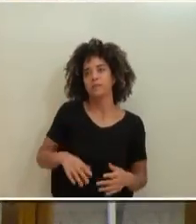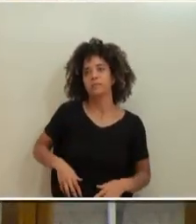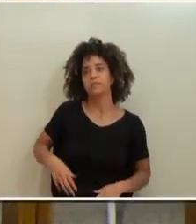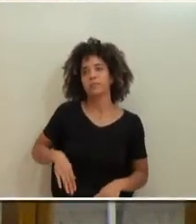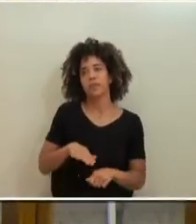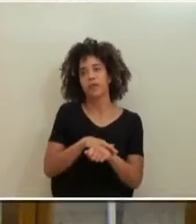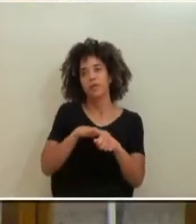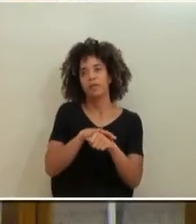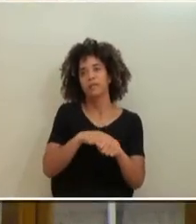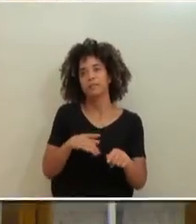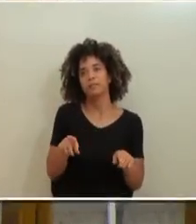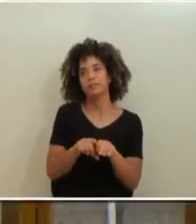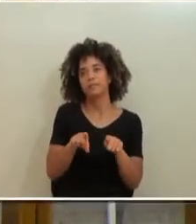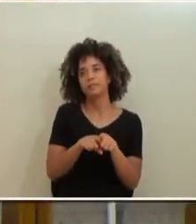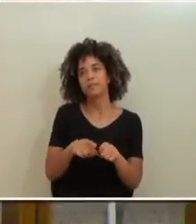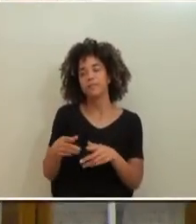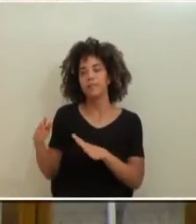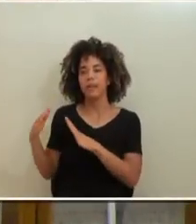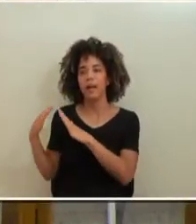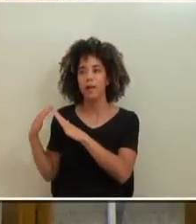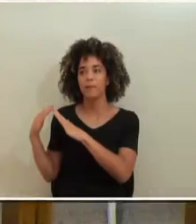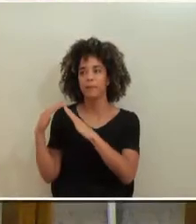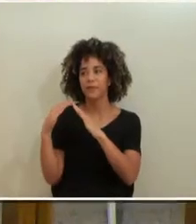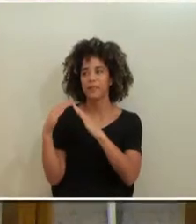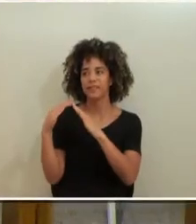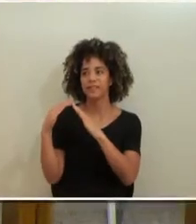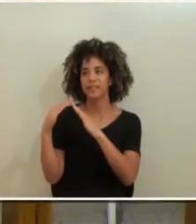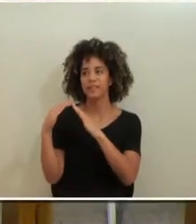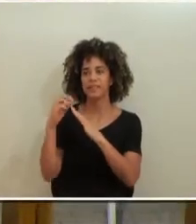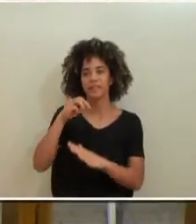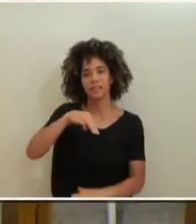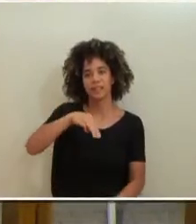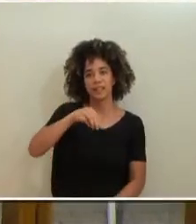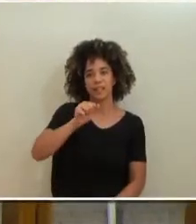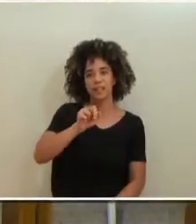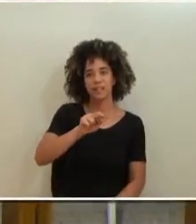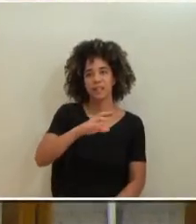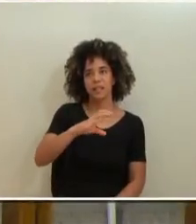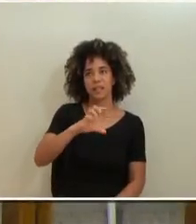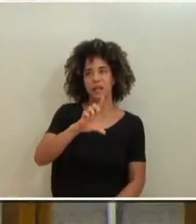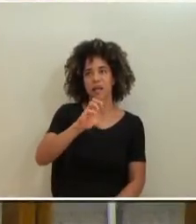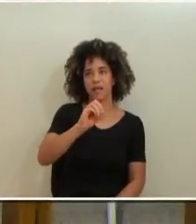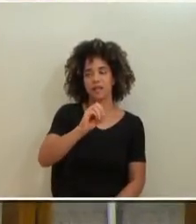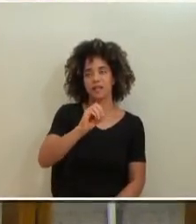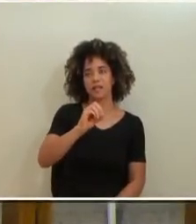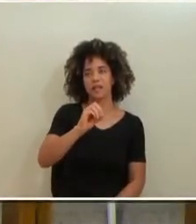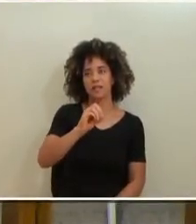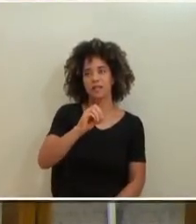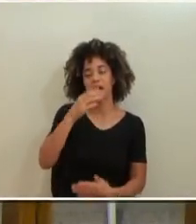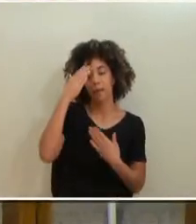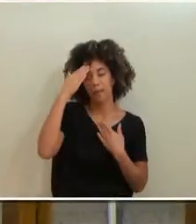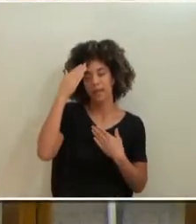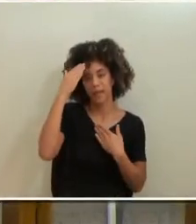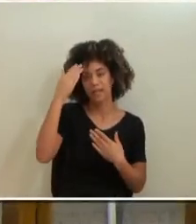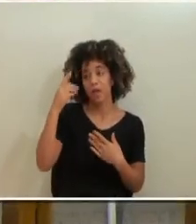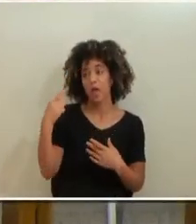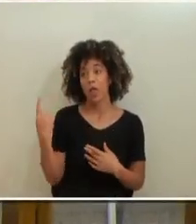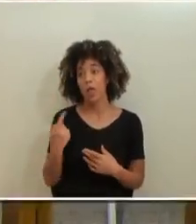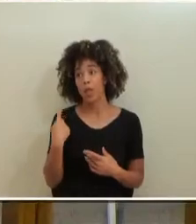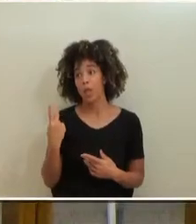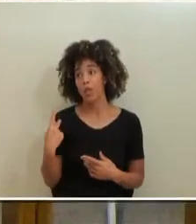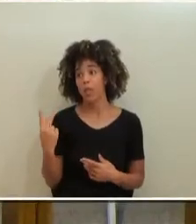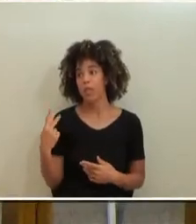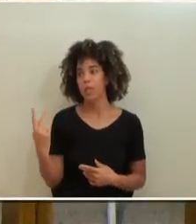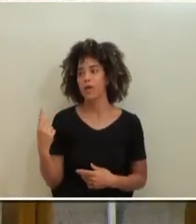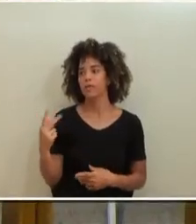vizinho, né, o Marcelo Dias, nós estamos ali atrás da sexta SDP, né, somos vizinhos, né, no Grupo Escoteiro Guaracá, então realmente muito